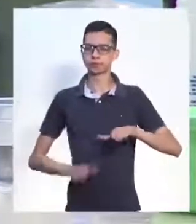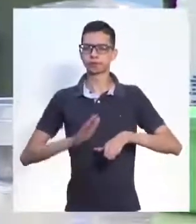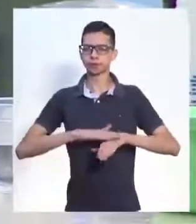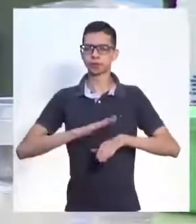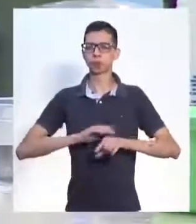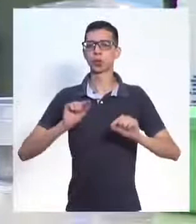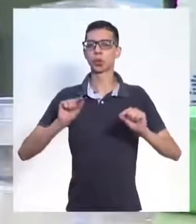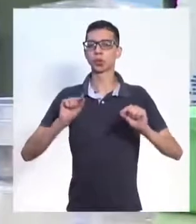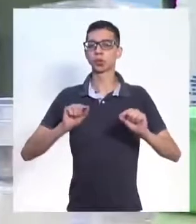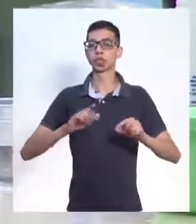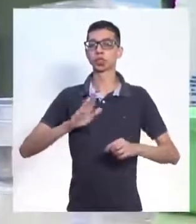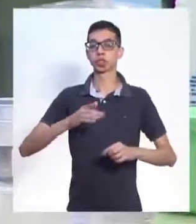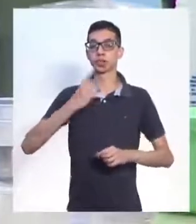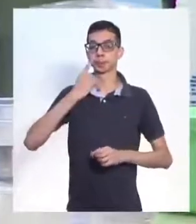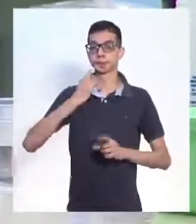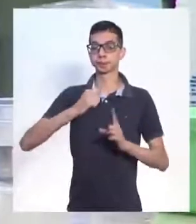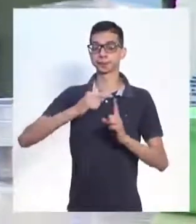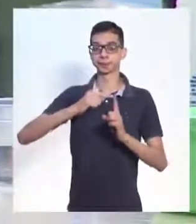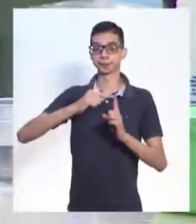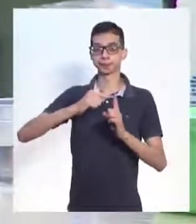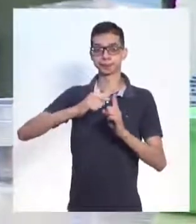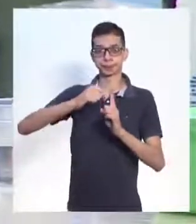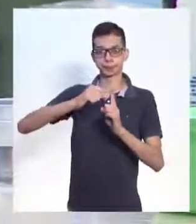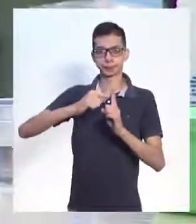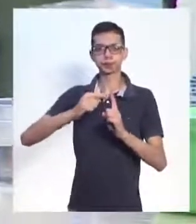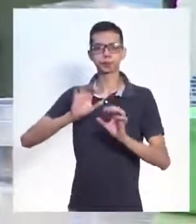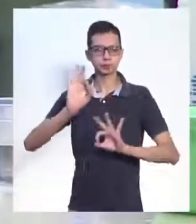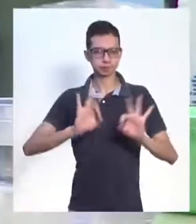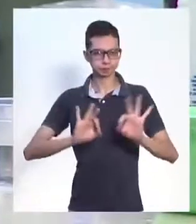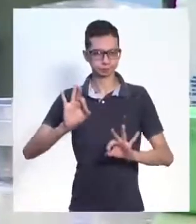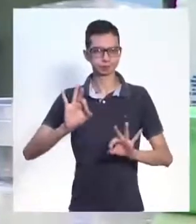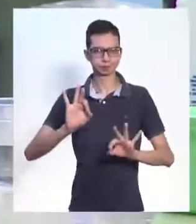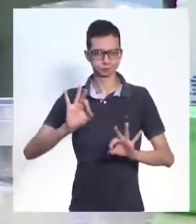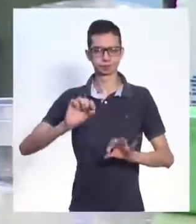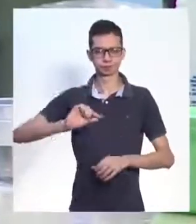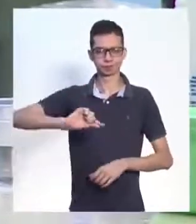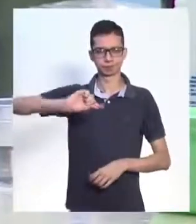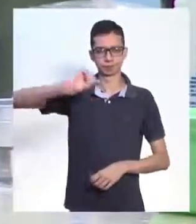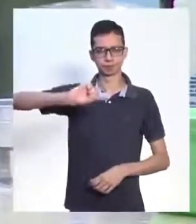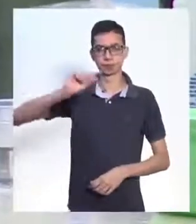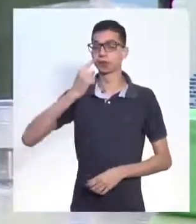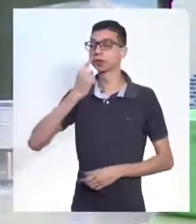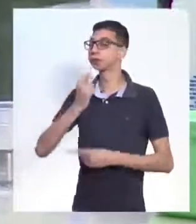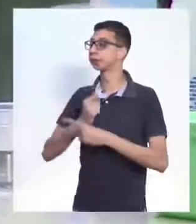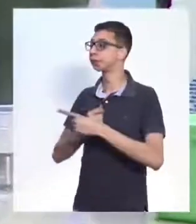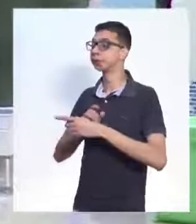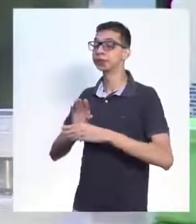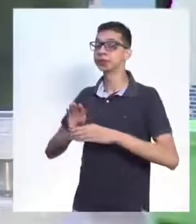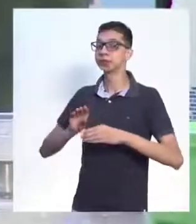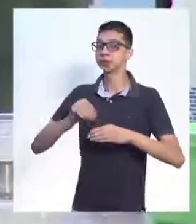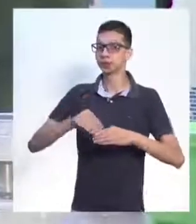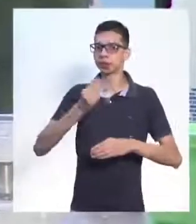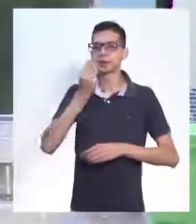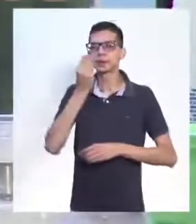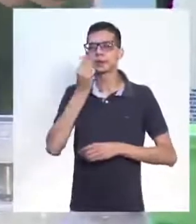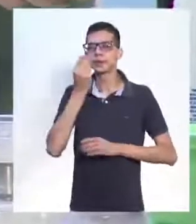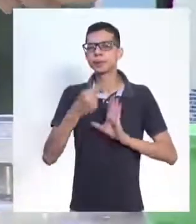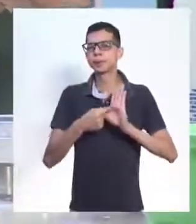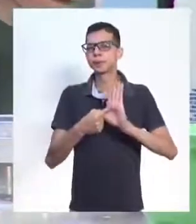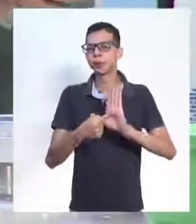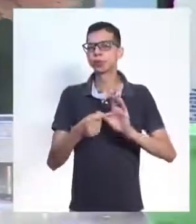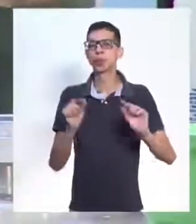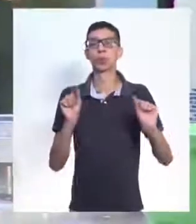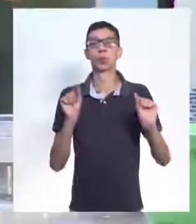o termômetro que nós construímos aqui, né, que nós fizemos, ali dentro. O que eu vou tentar mostrar para vocês? Eu vou